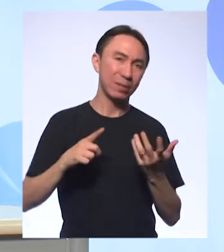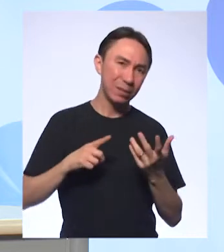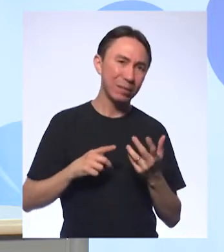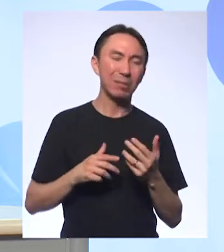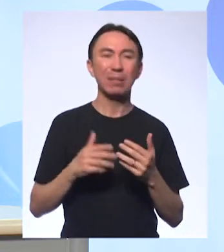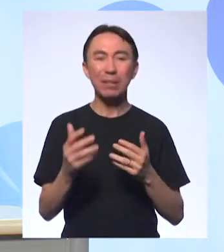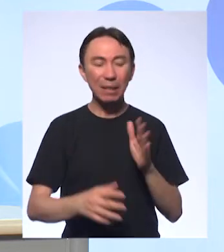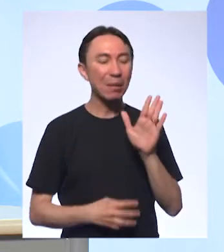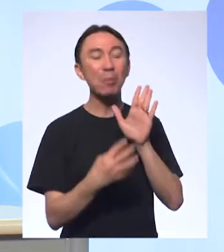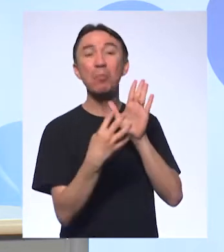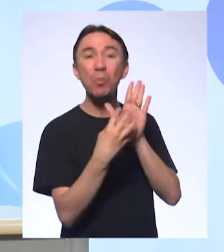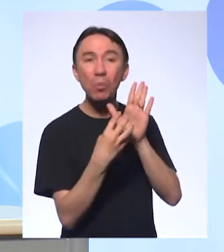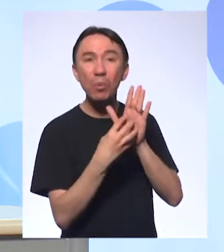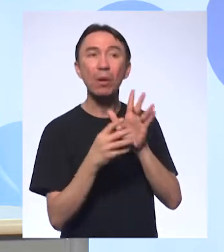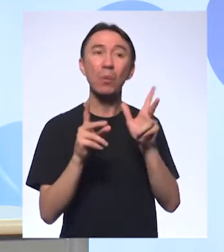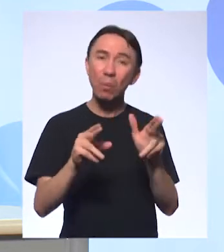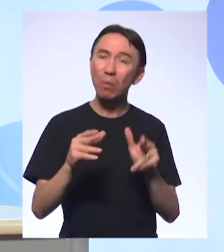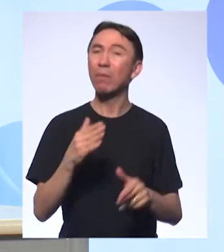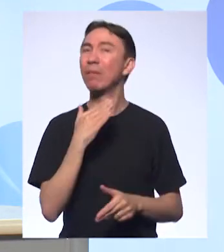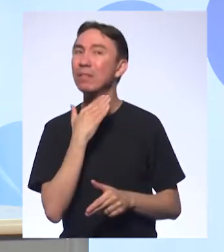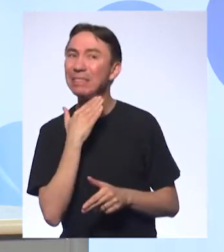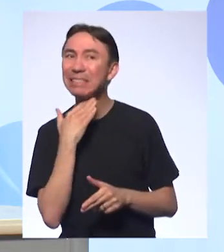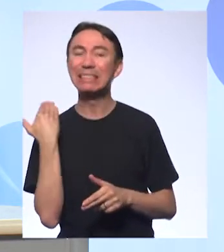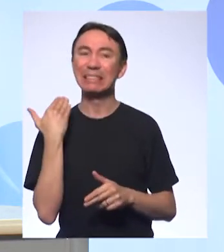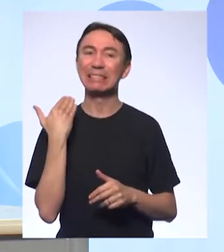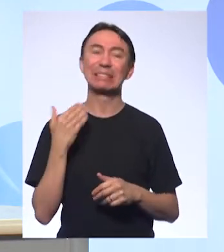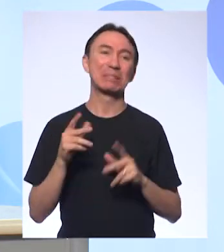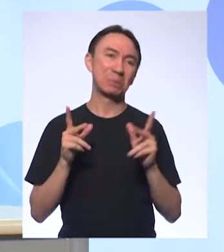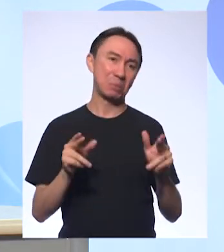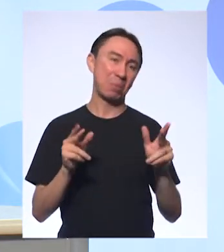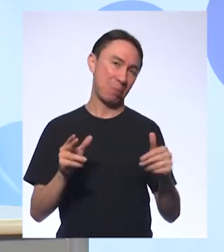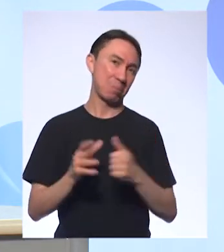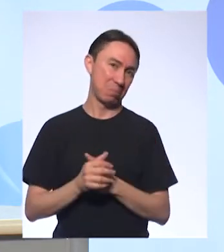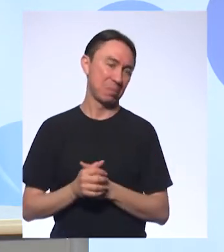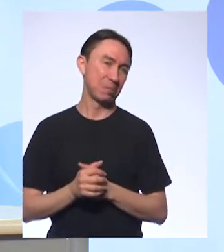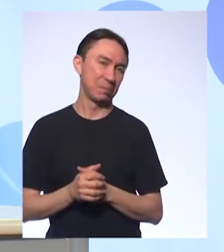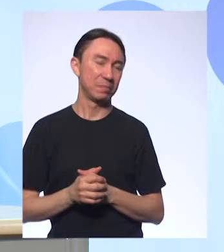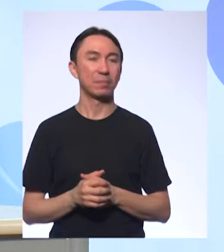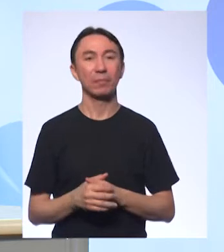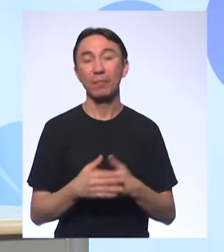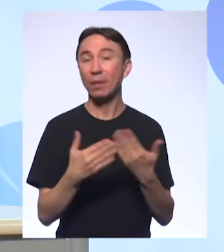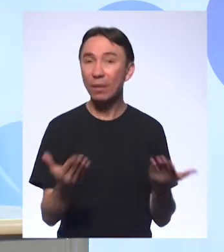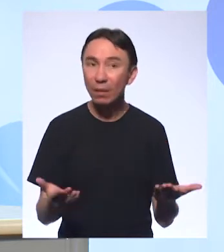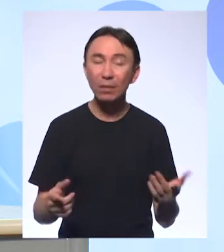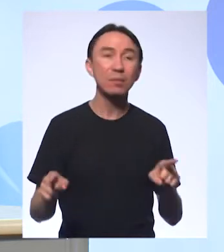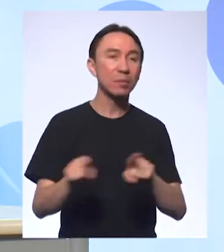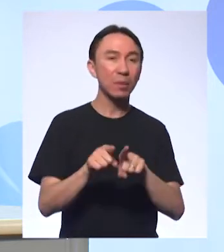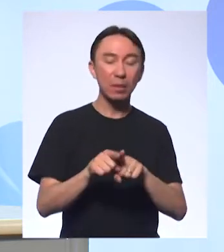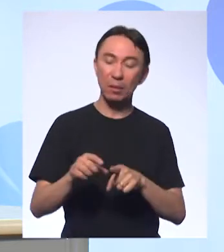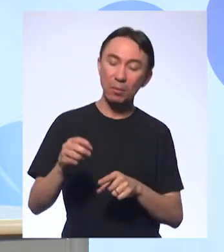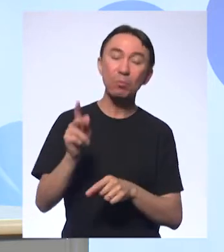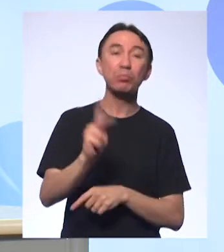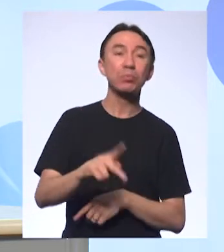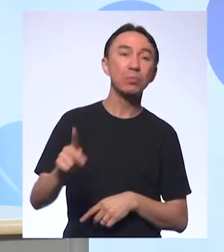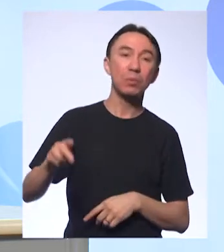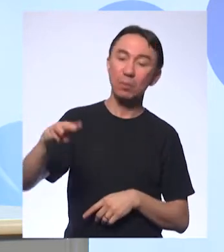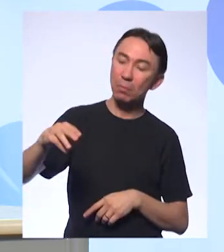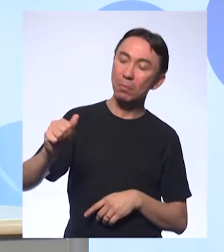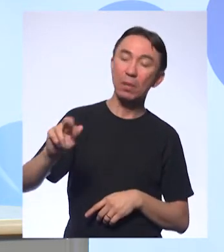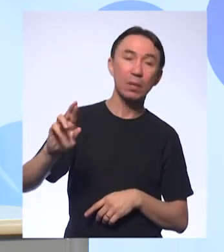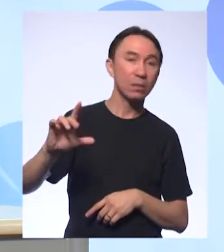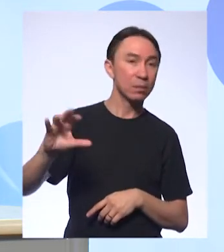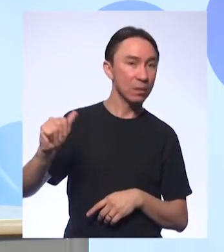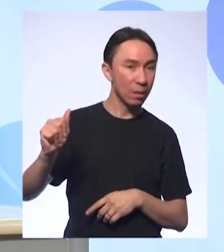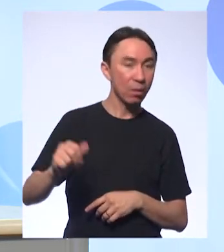AIDS igual SIDA. Uhum. Acho que está bem ligado, né? Aí como exemplos aqui tem a Márcia, a professora Márcia colocou gonorreia,